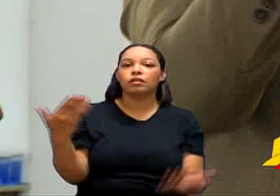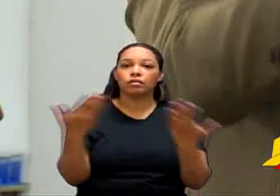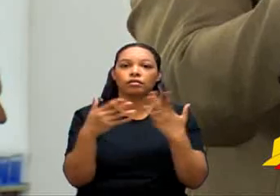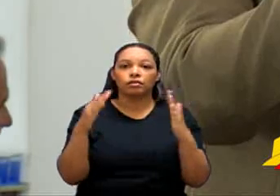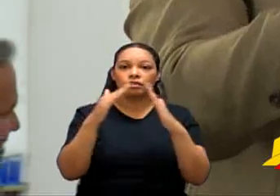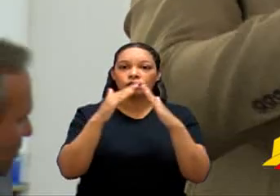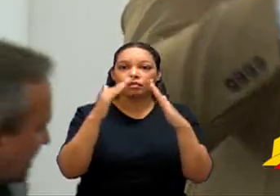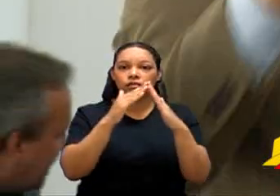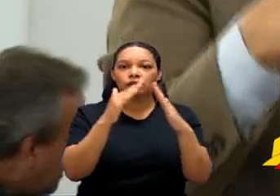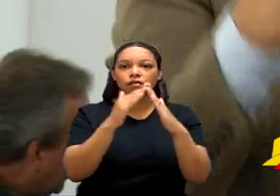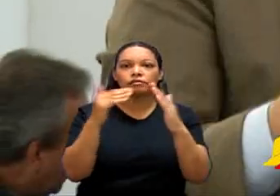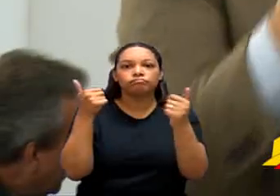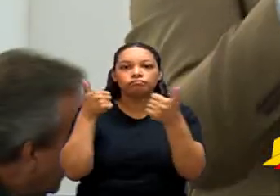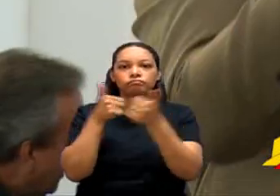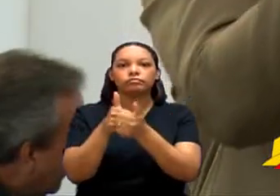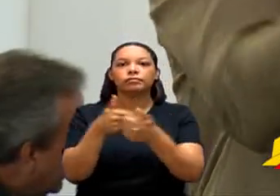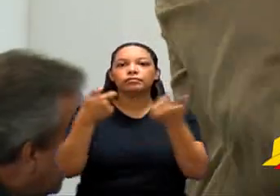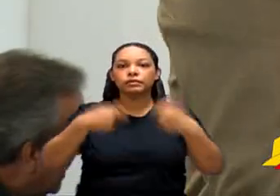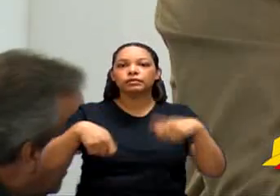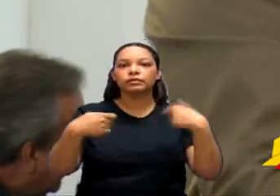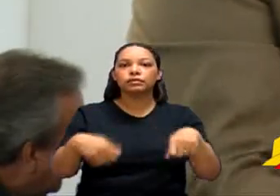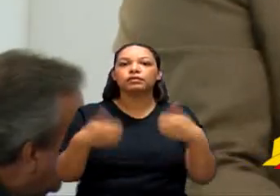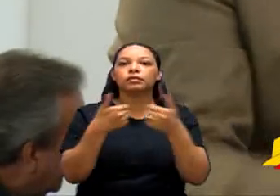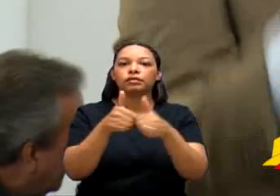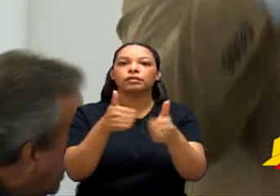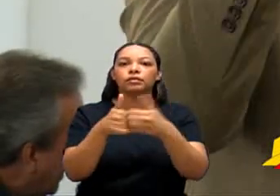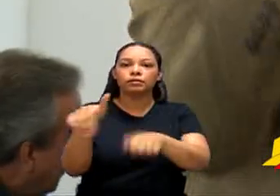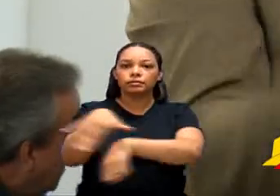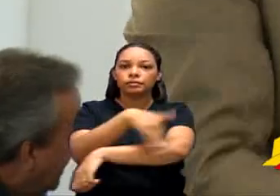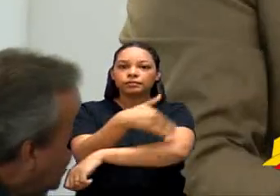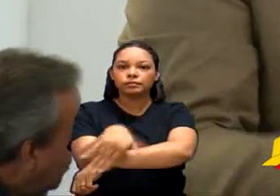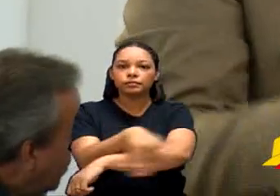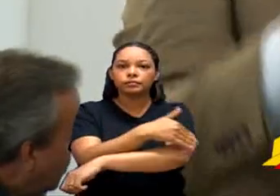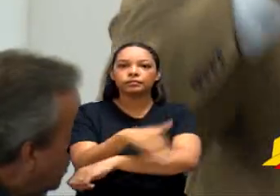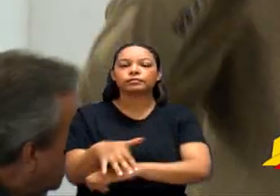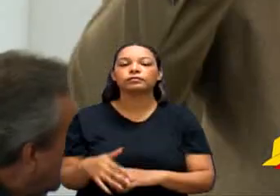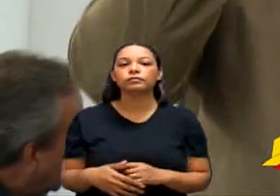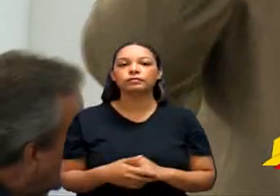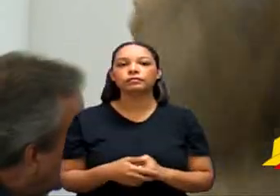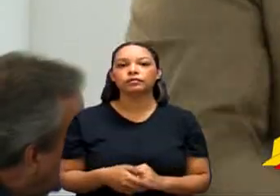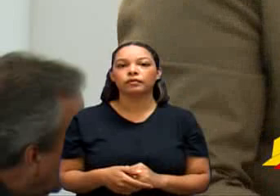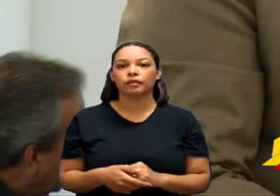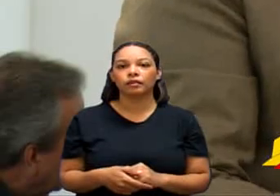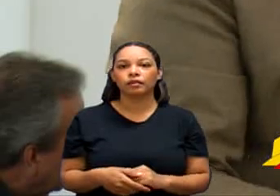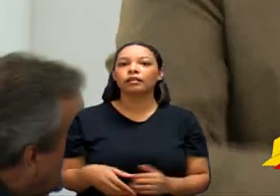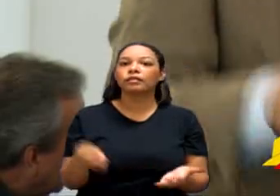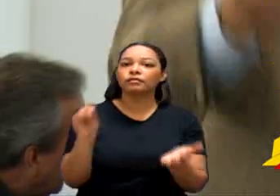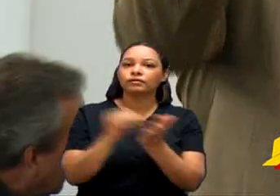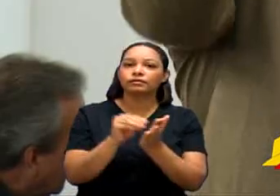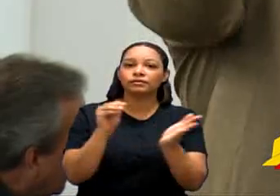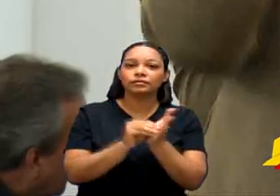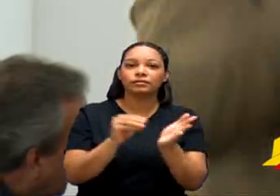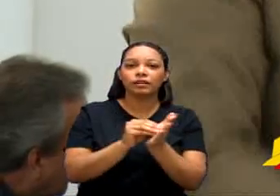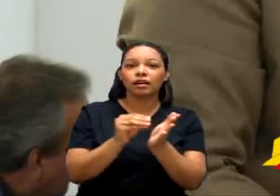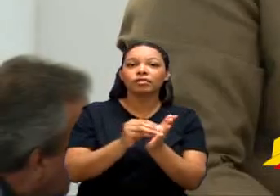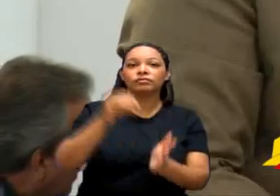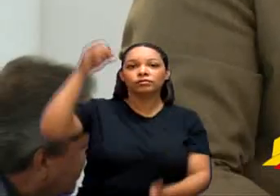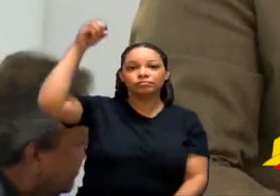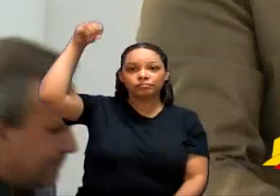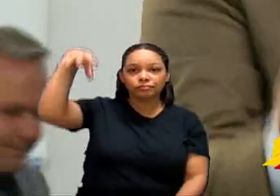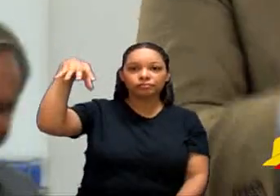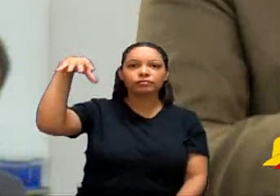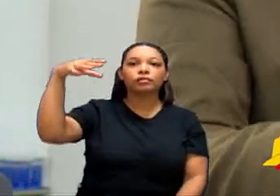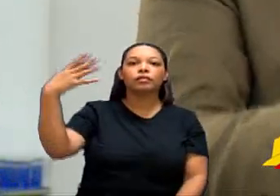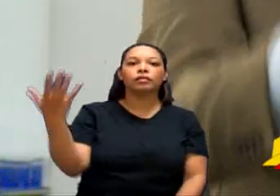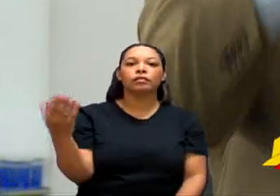comodidade na rodovia, né? Como a gente faz? Nos bairros, a gente tem aquele problema, né? Que é a questão da falta de iluminação. Agora, com os novos abrigos